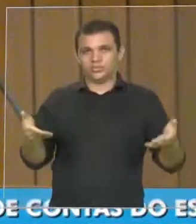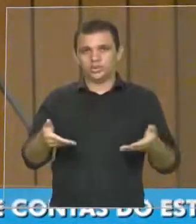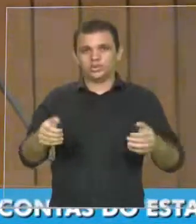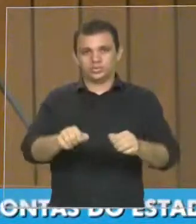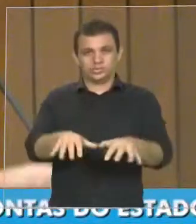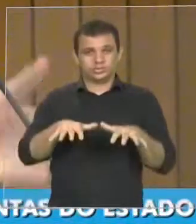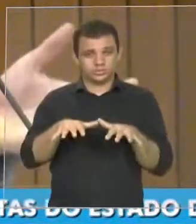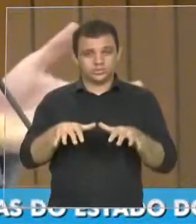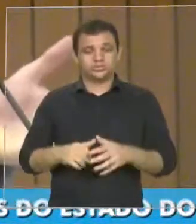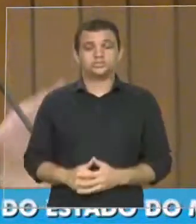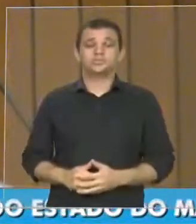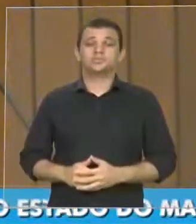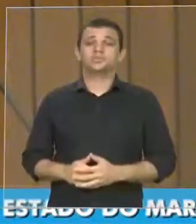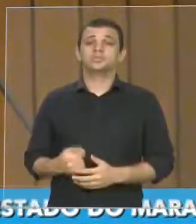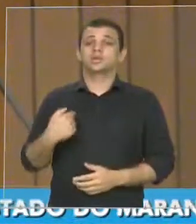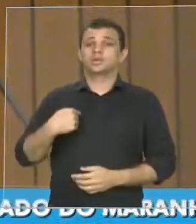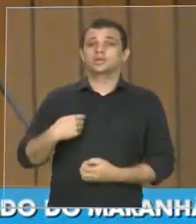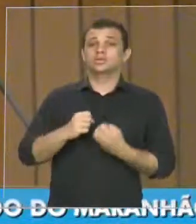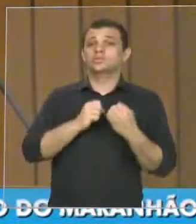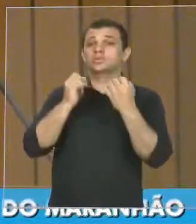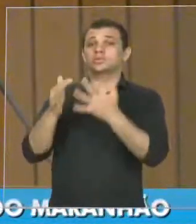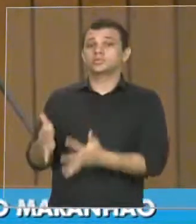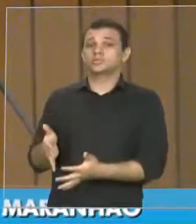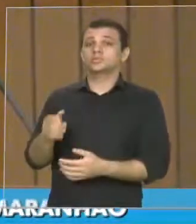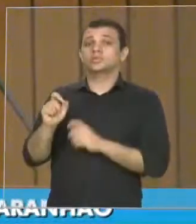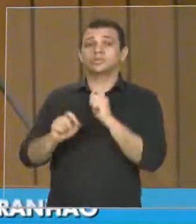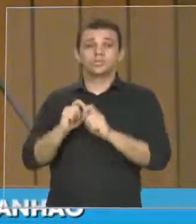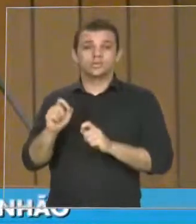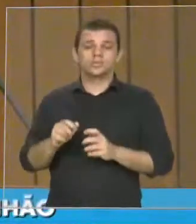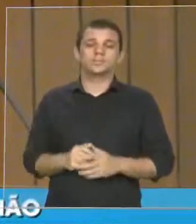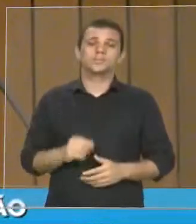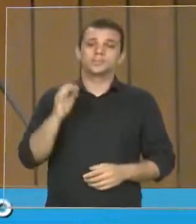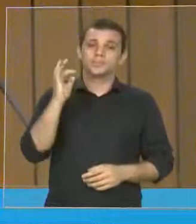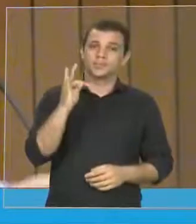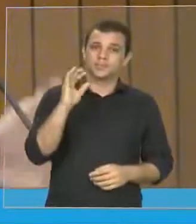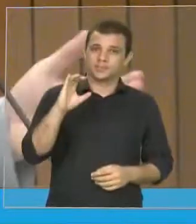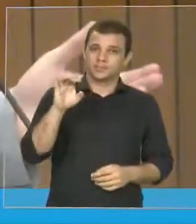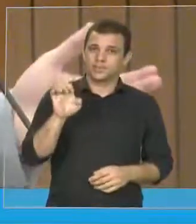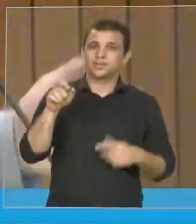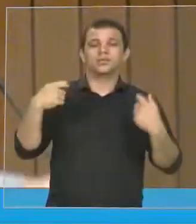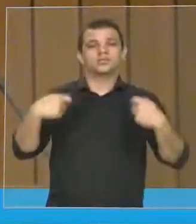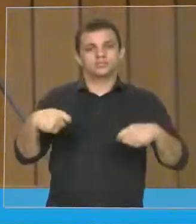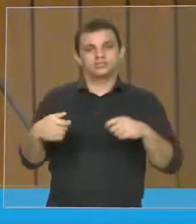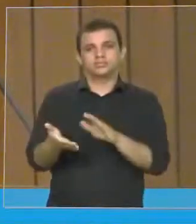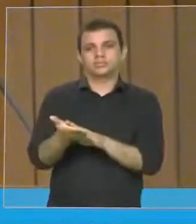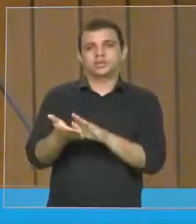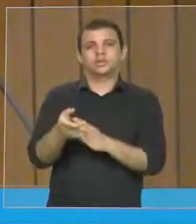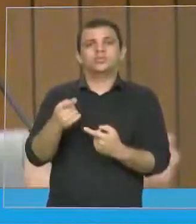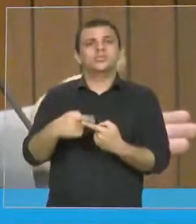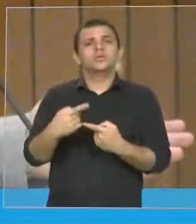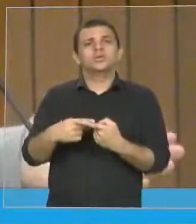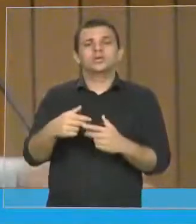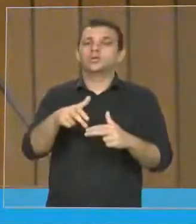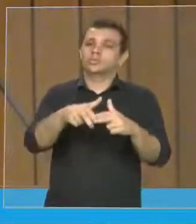que o Tribunal de Contas merece ser reverenciado por diversas razões.